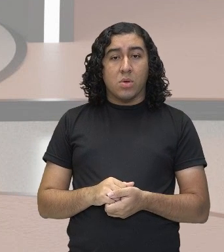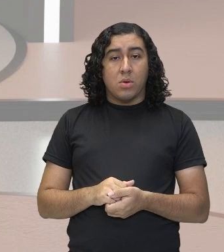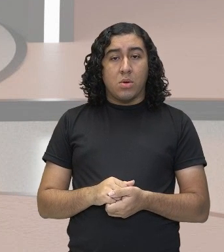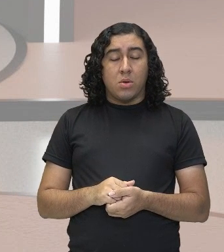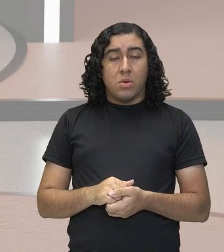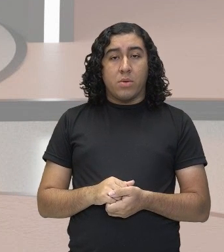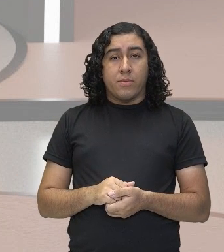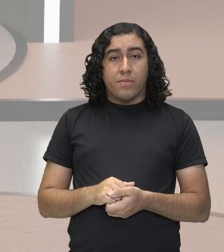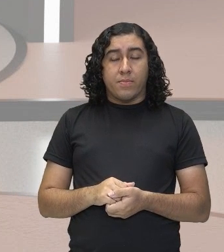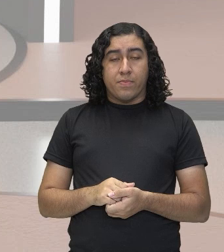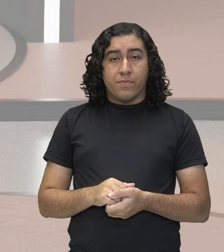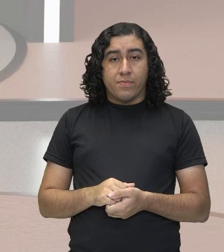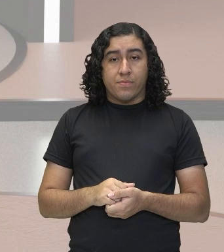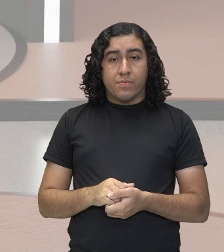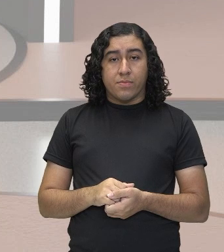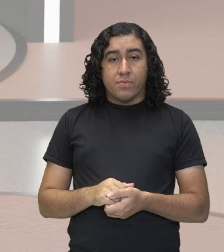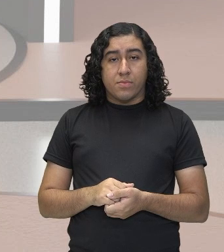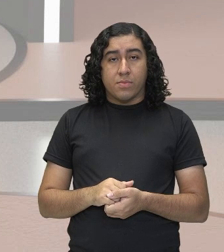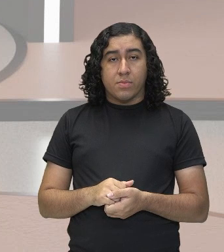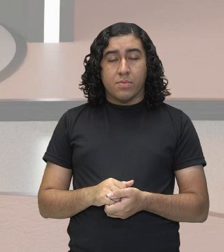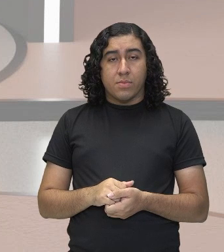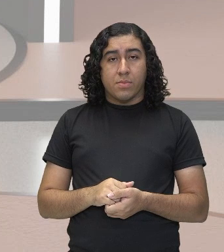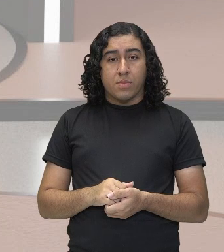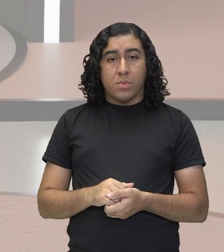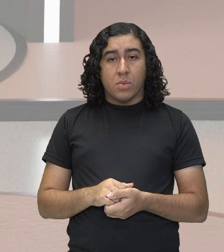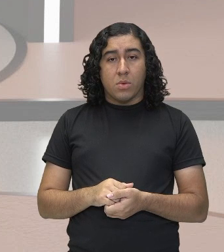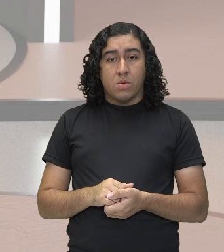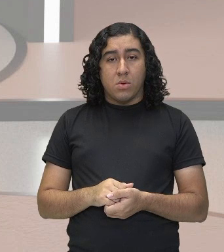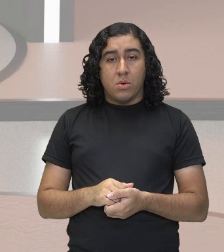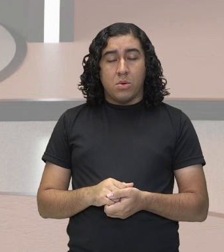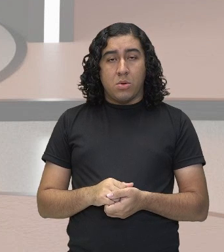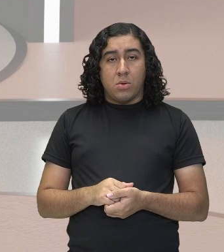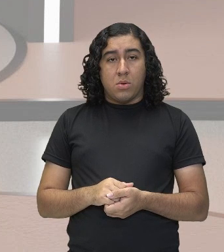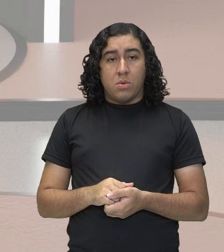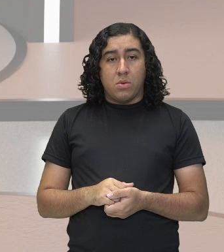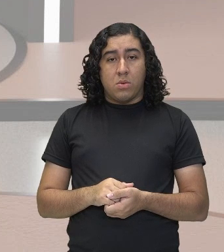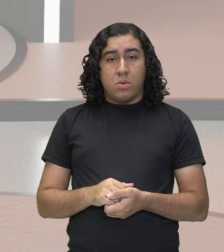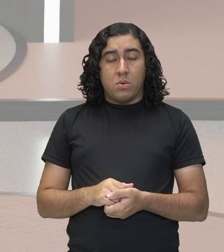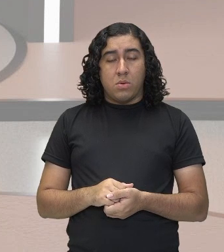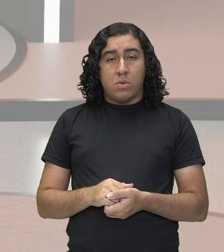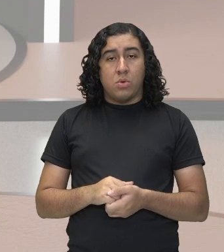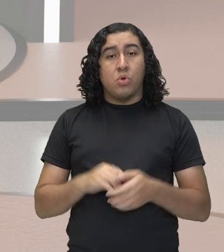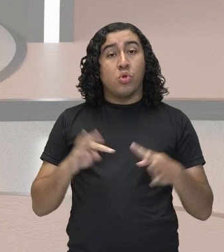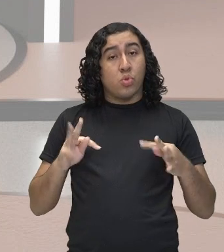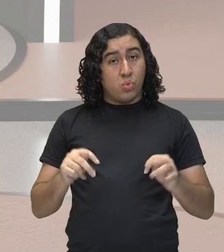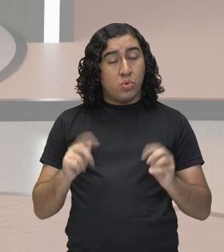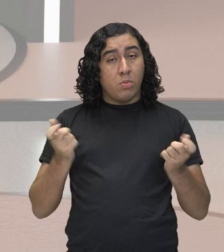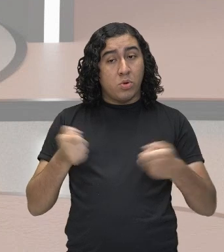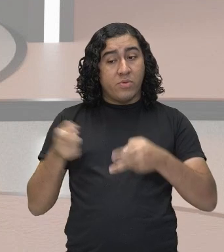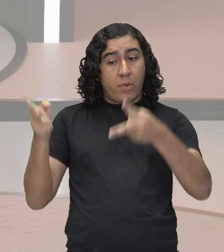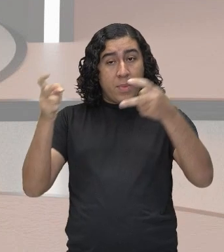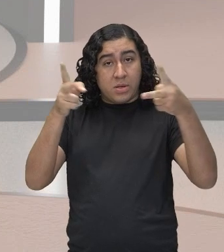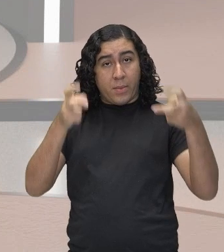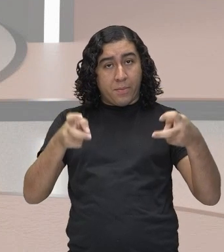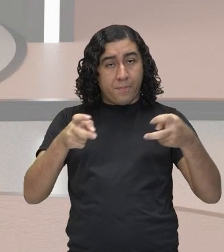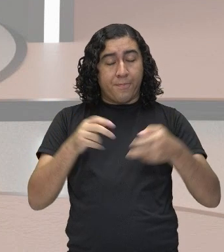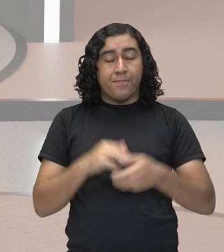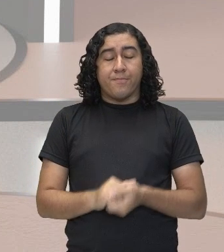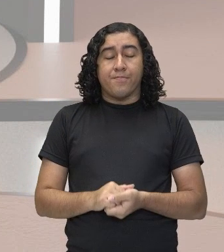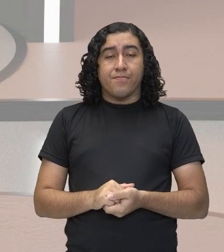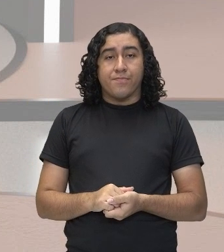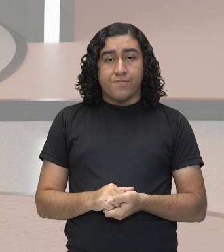percebido pela consciência ou pelos sentidos é um fenômeno. Então ele vai